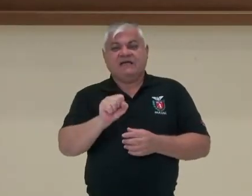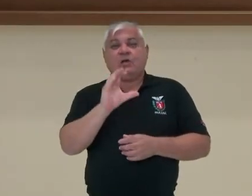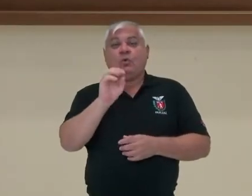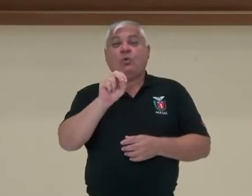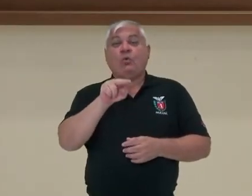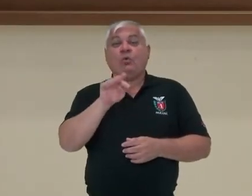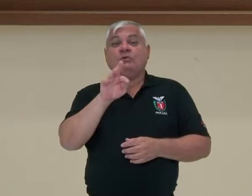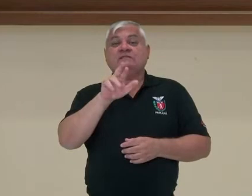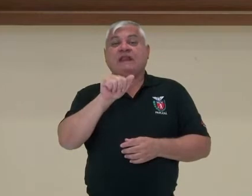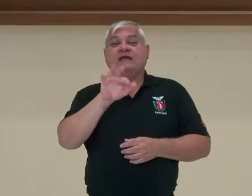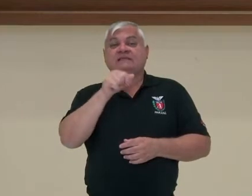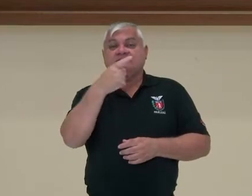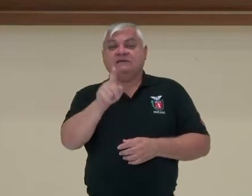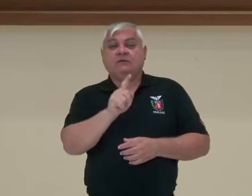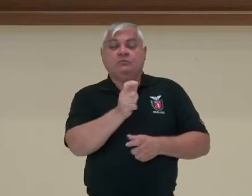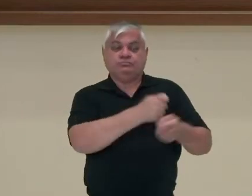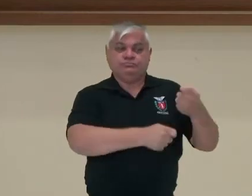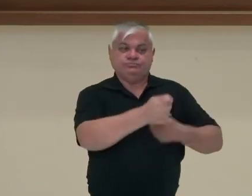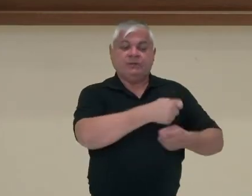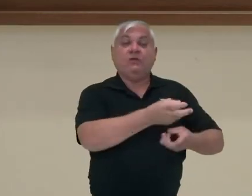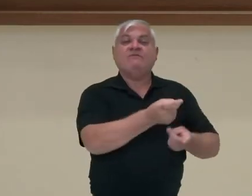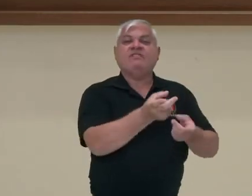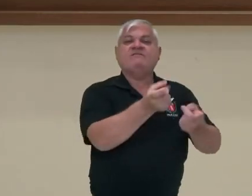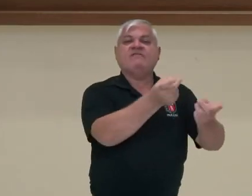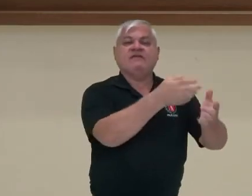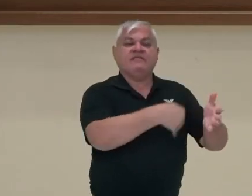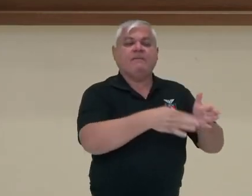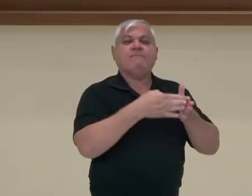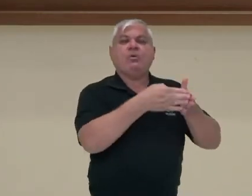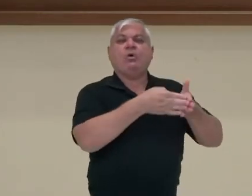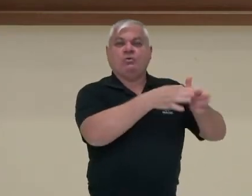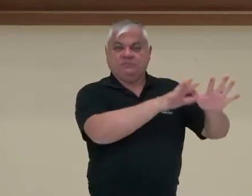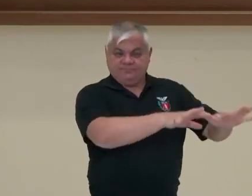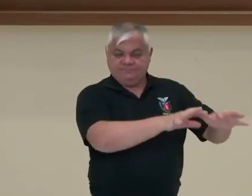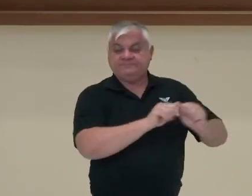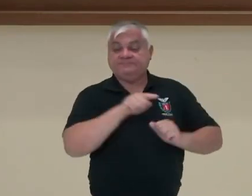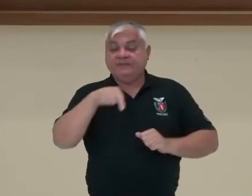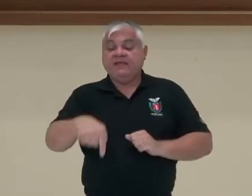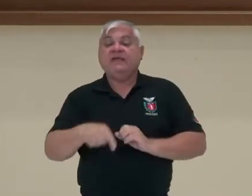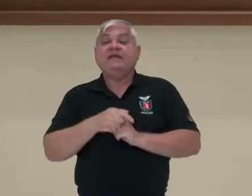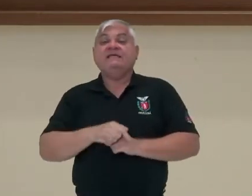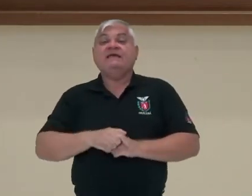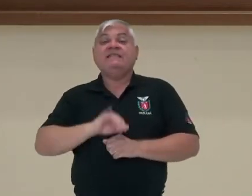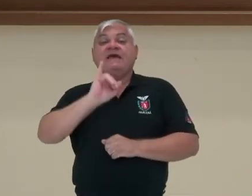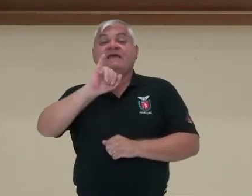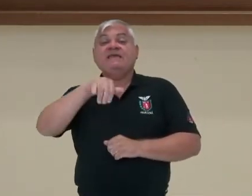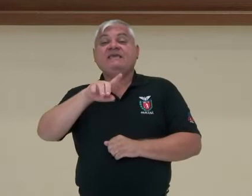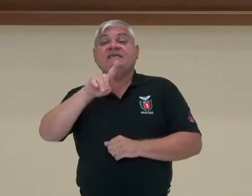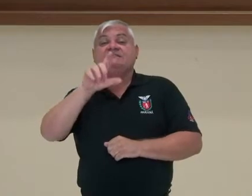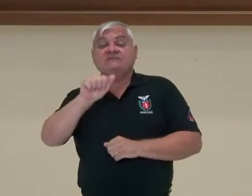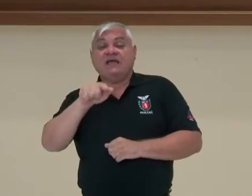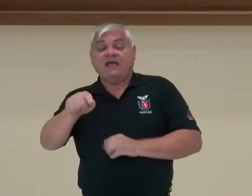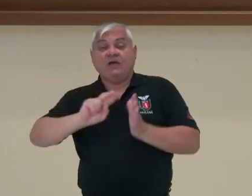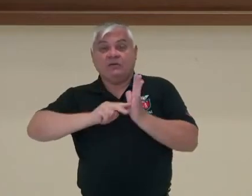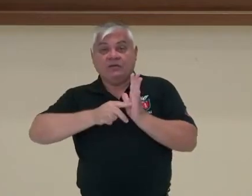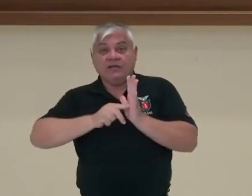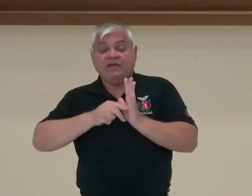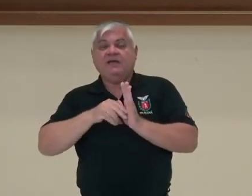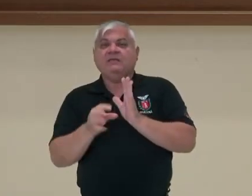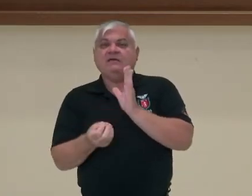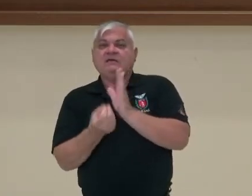cuidava do comércio, controlava os portos para controlar o comércio. E o Conselho das Índias criava leis